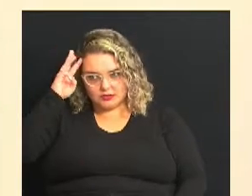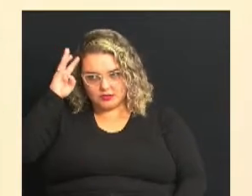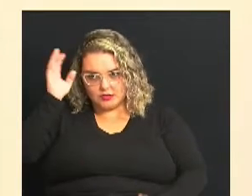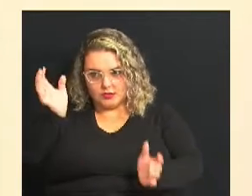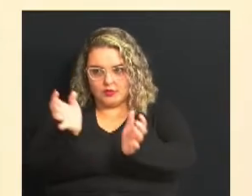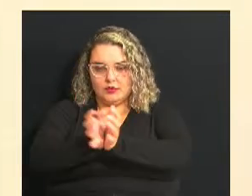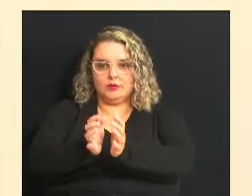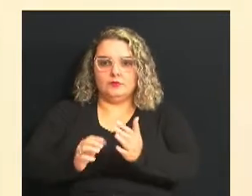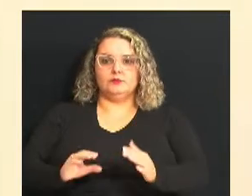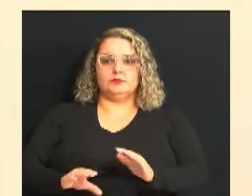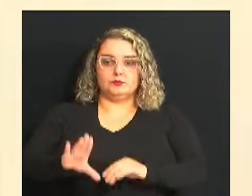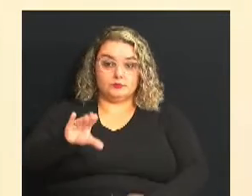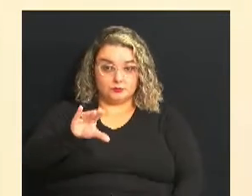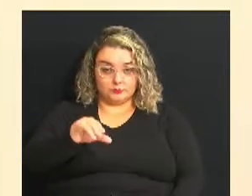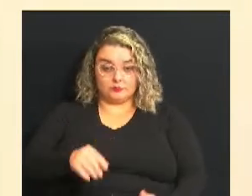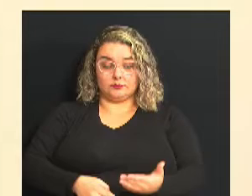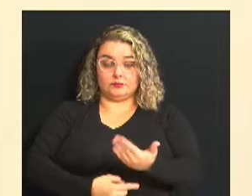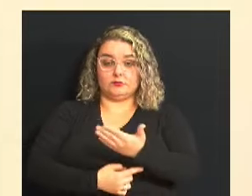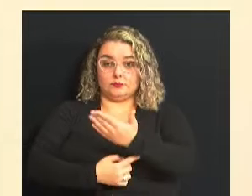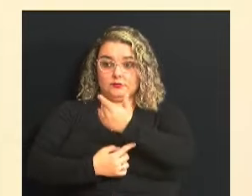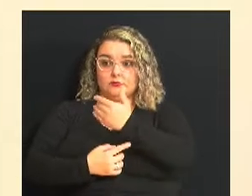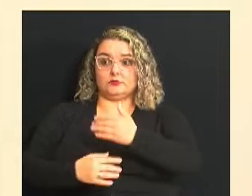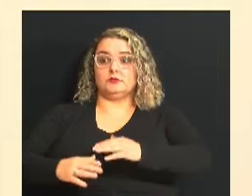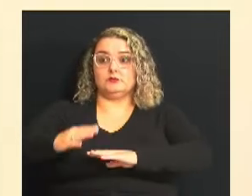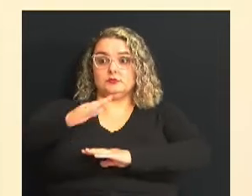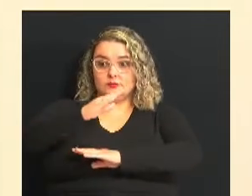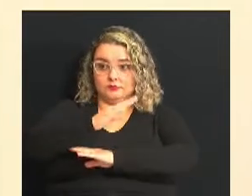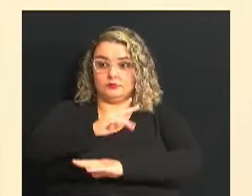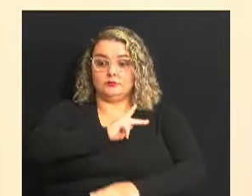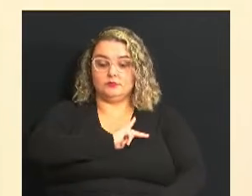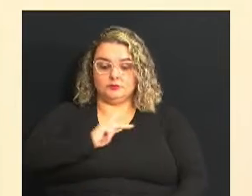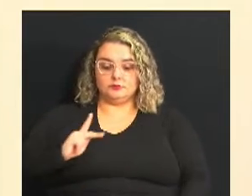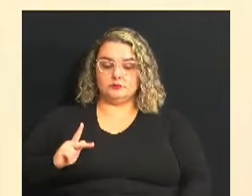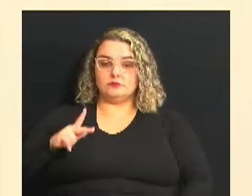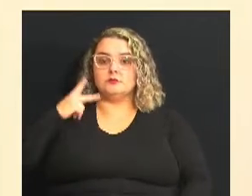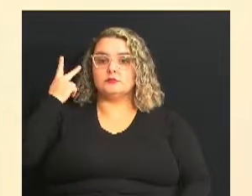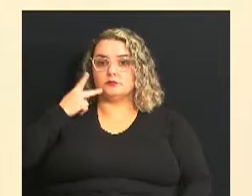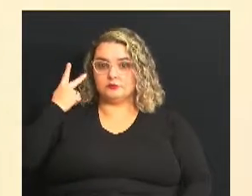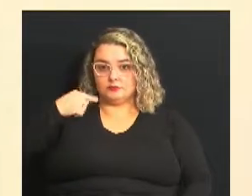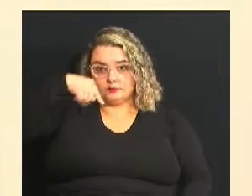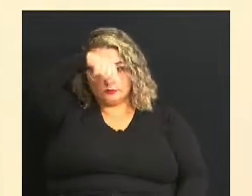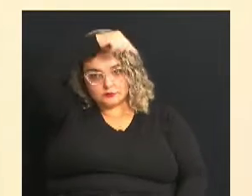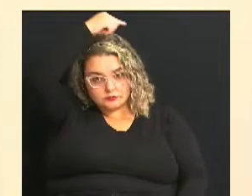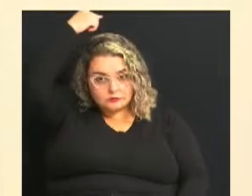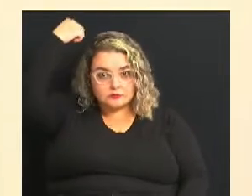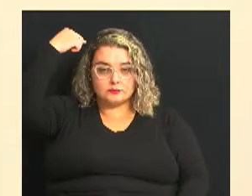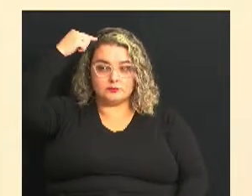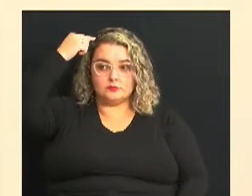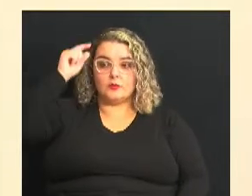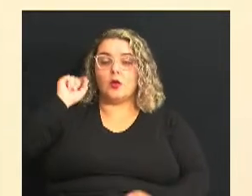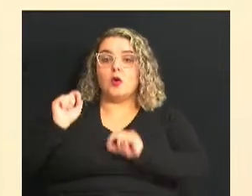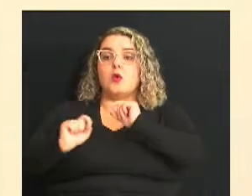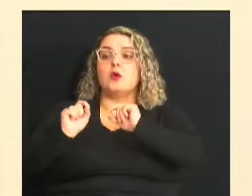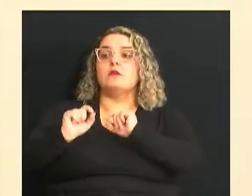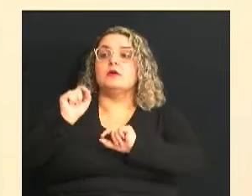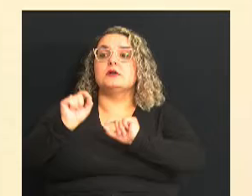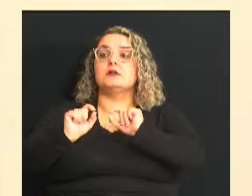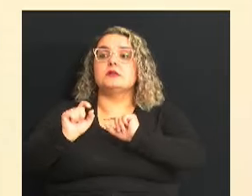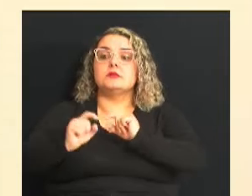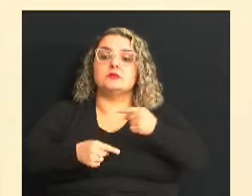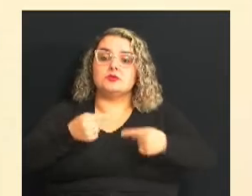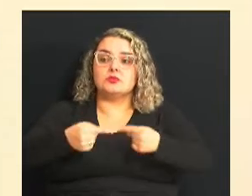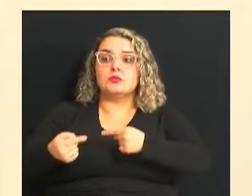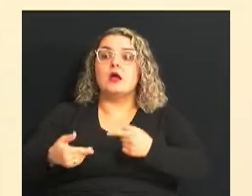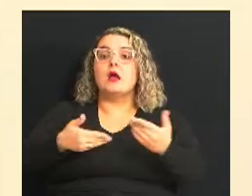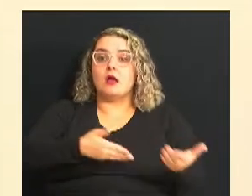e Tecnologia da Câmara de Campinas, que é presidida pelo vereador Paulo Gaspar. Aqui o que será discutido, na verdade, é uma